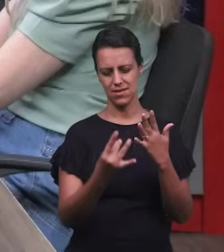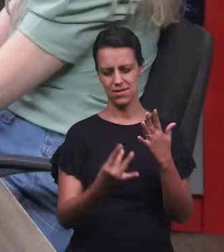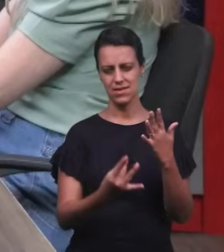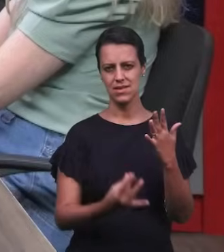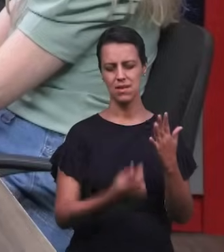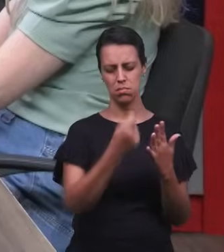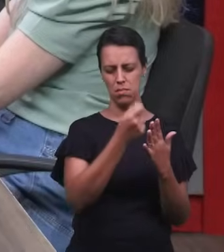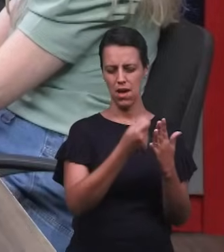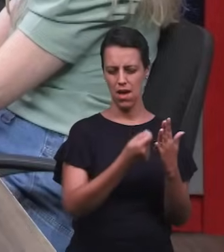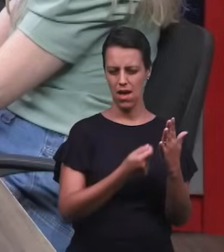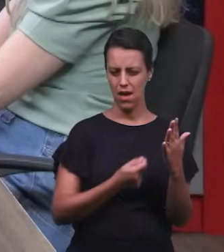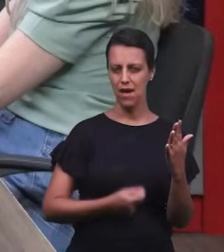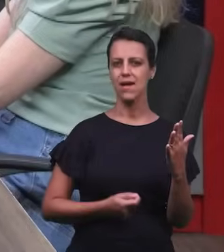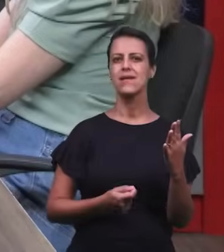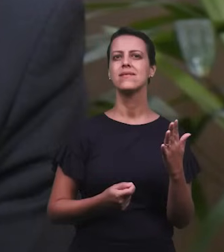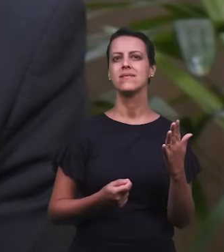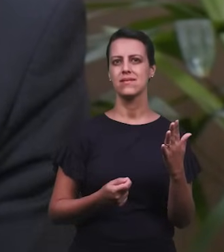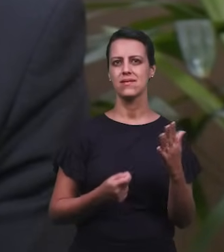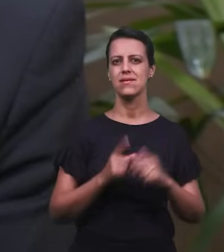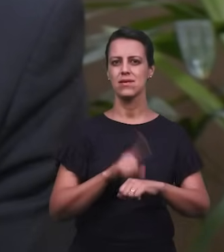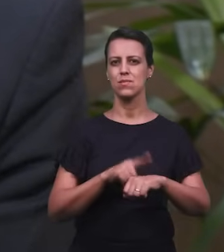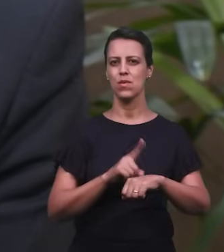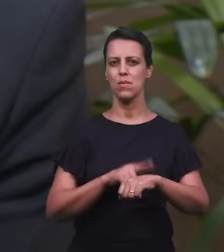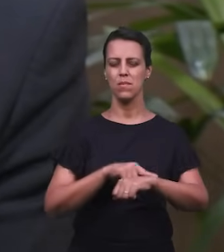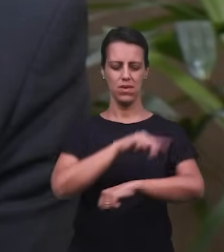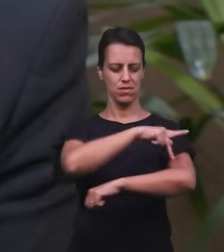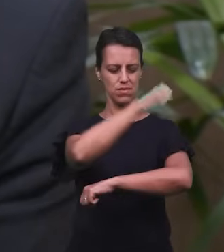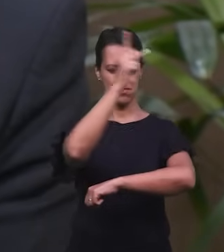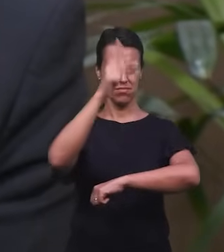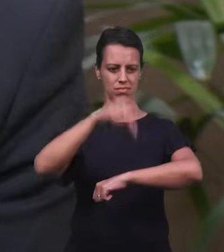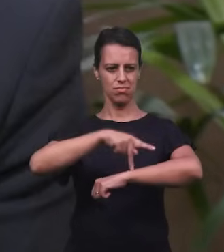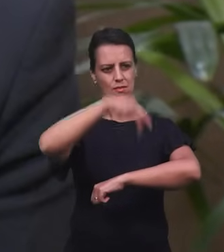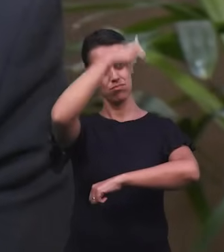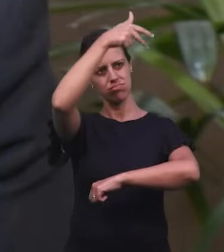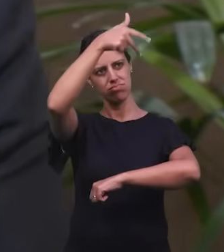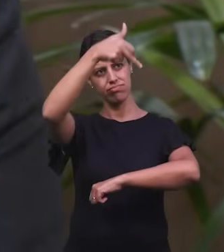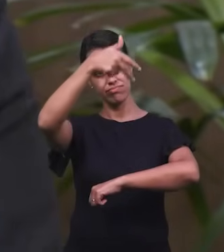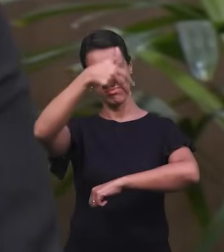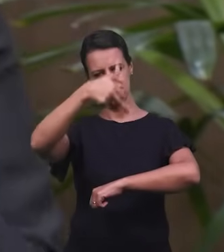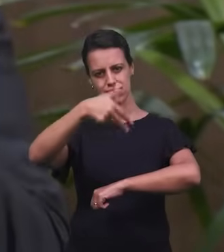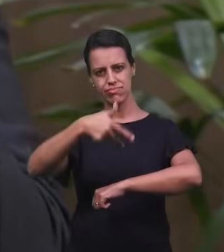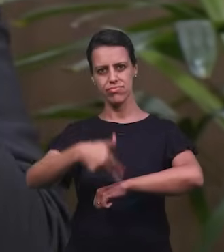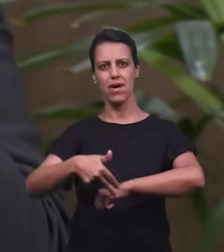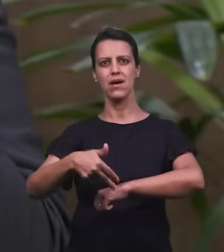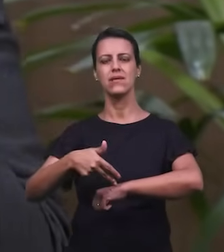desce, e aí depois o Senhor, que ele quebra as tábuas da lei,